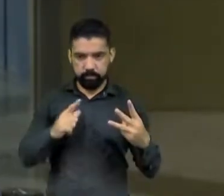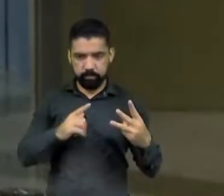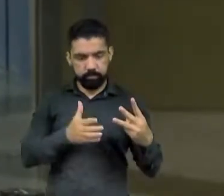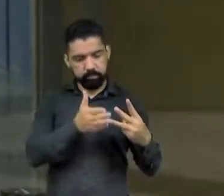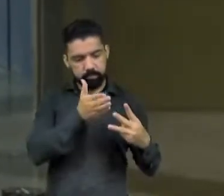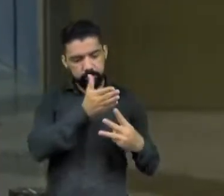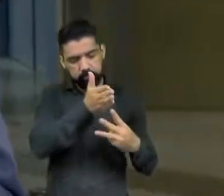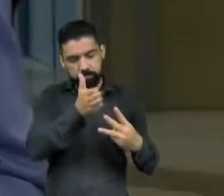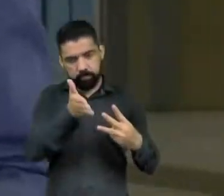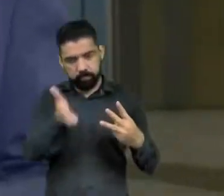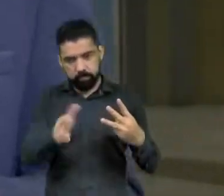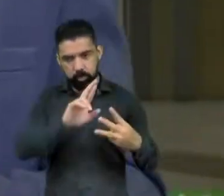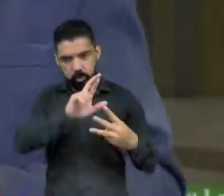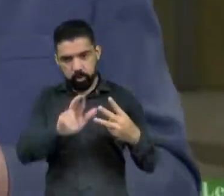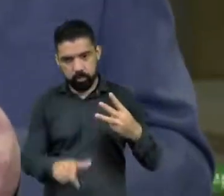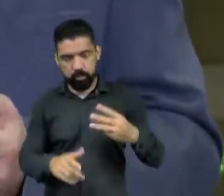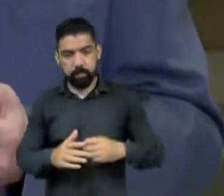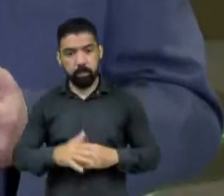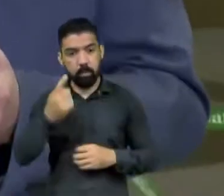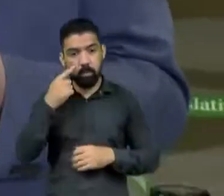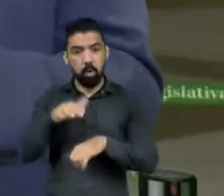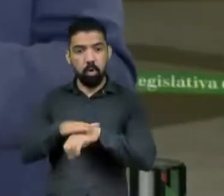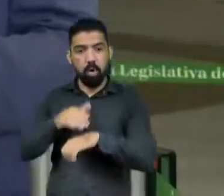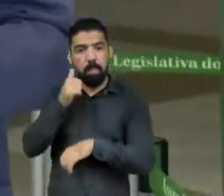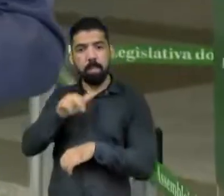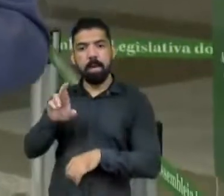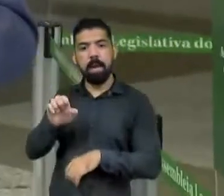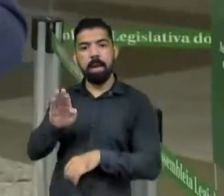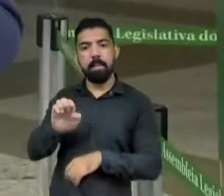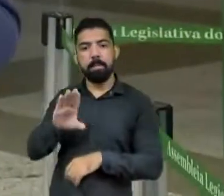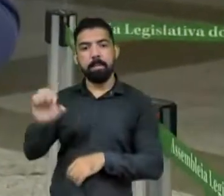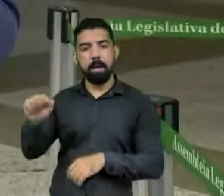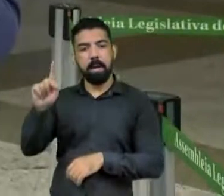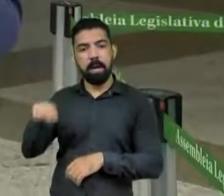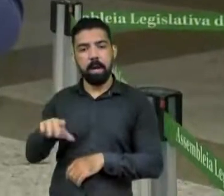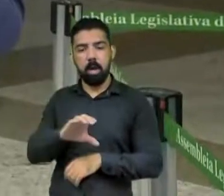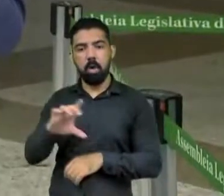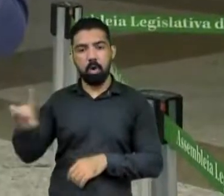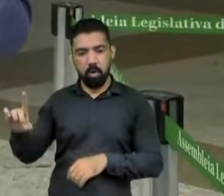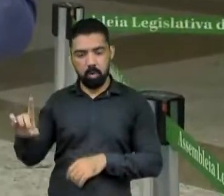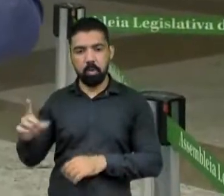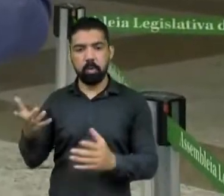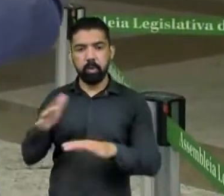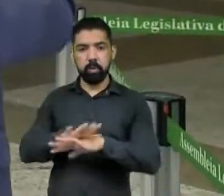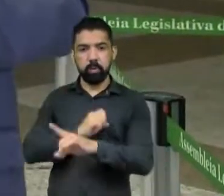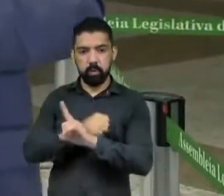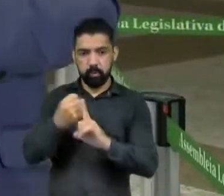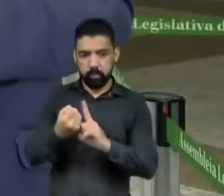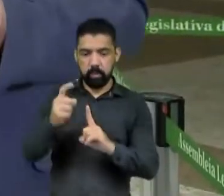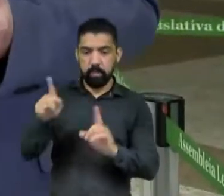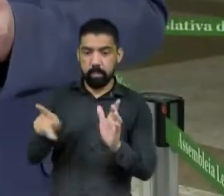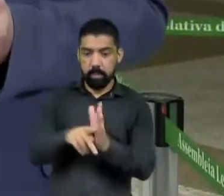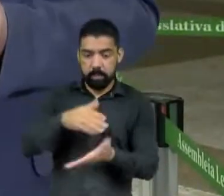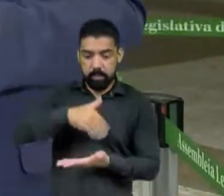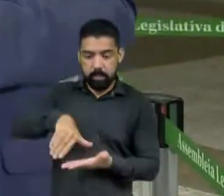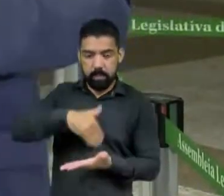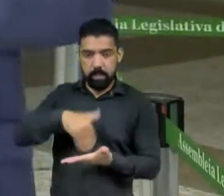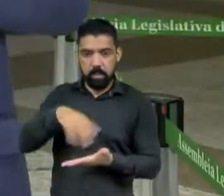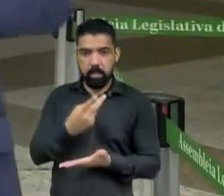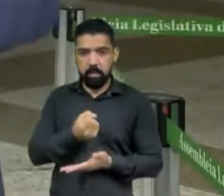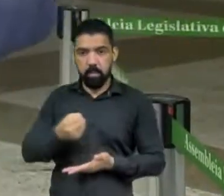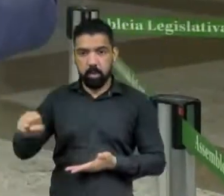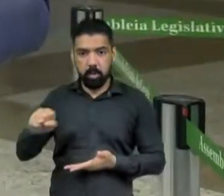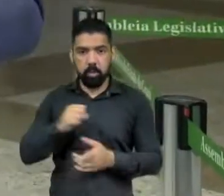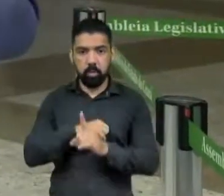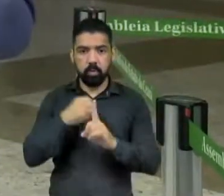conversar com a Rebeca Cortez, que é coordenadora de inclusão social da Secretaria da Proteção Social, Cidadania e Direitos Humanos,